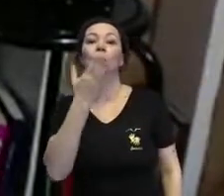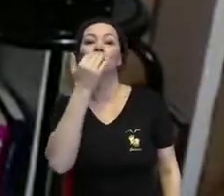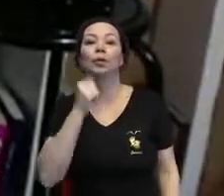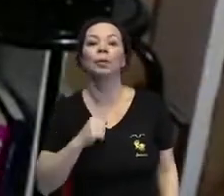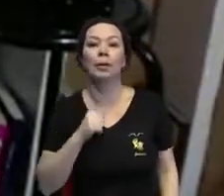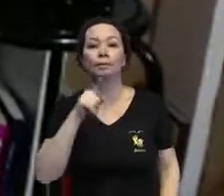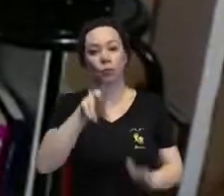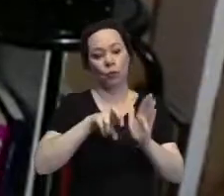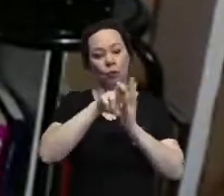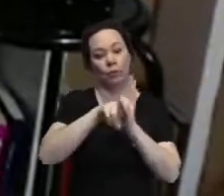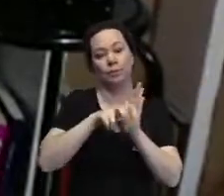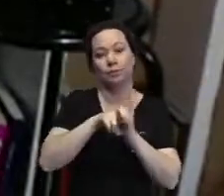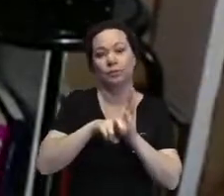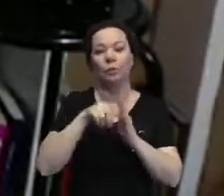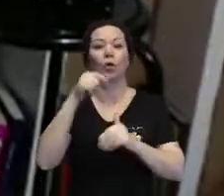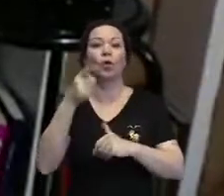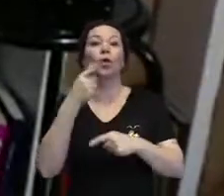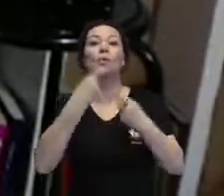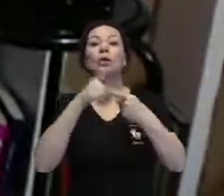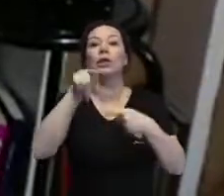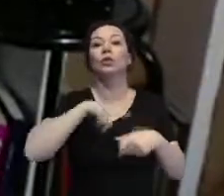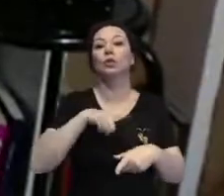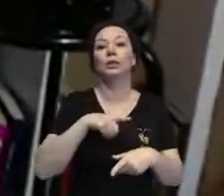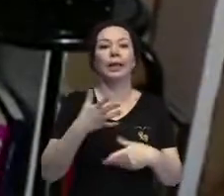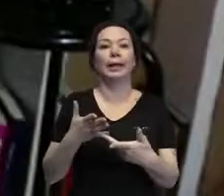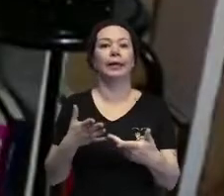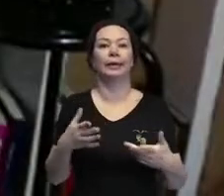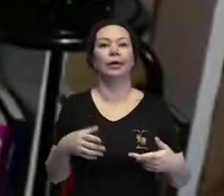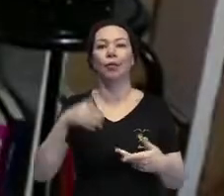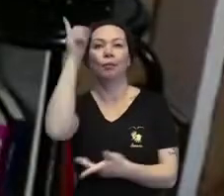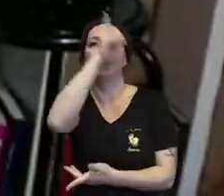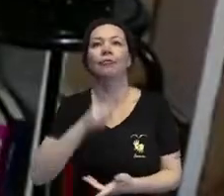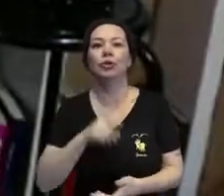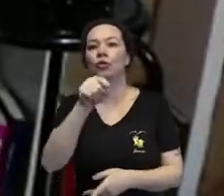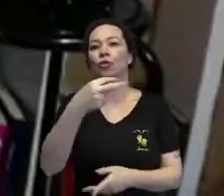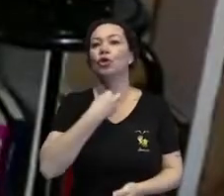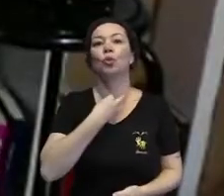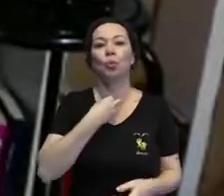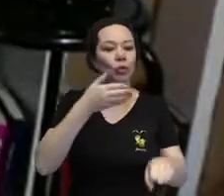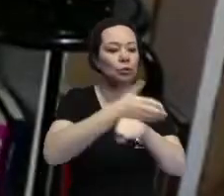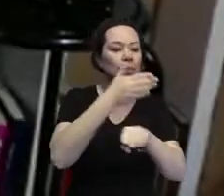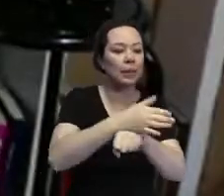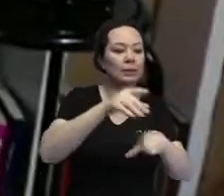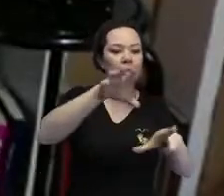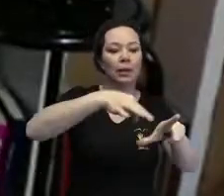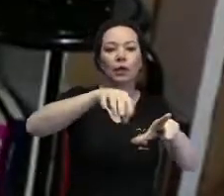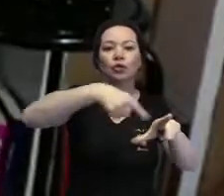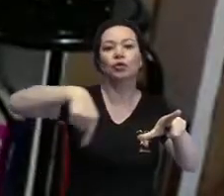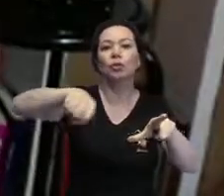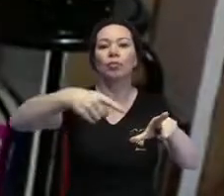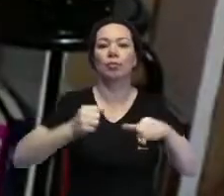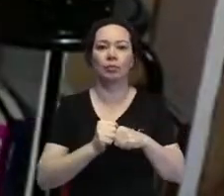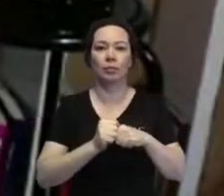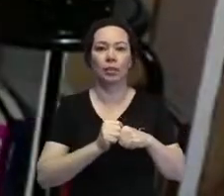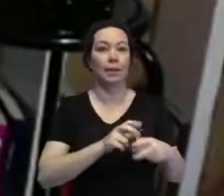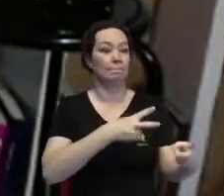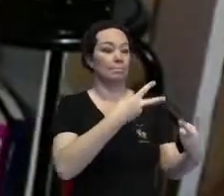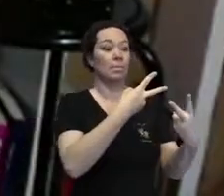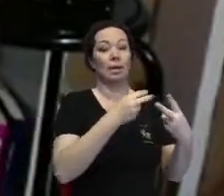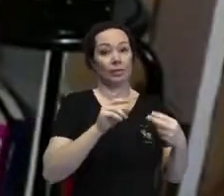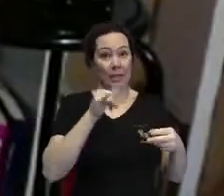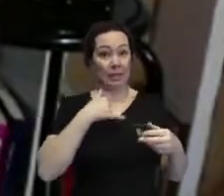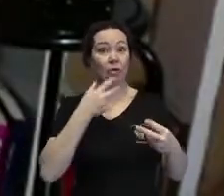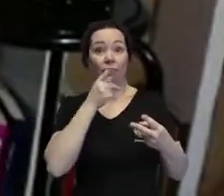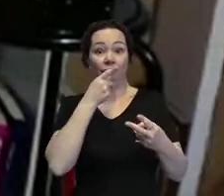ou por ter uma síndrome X ou Y, você não poder ter acesso a determinado ambiente. As prisões sem muros que